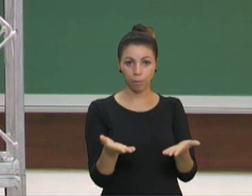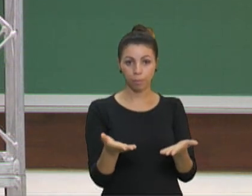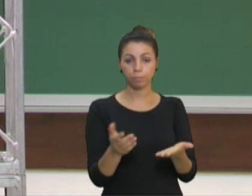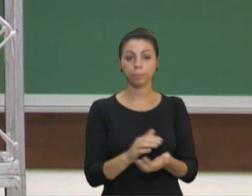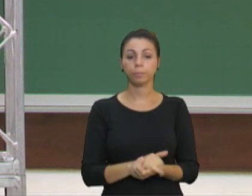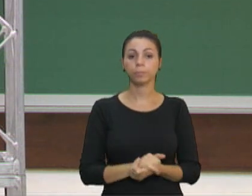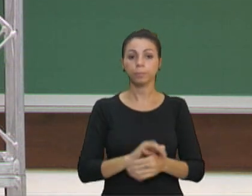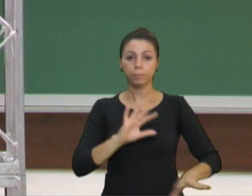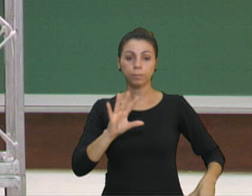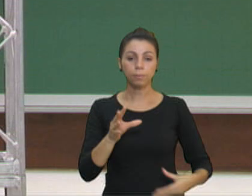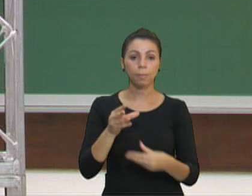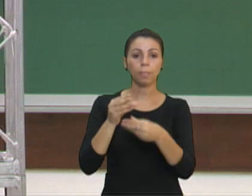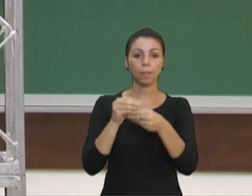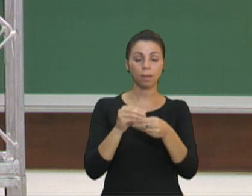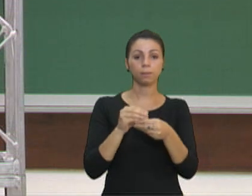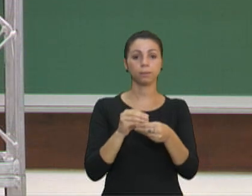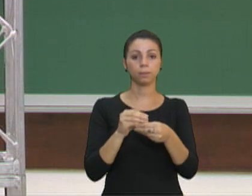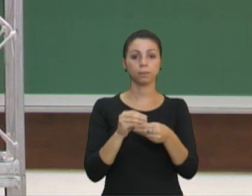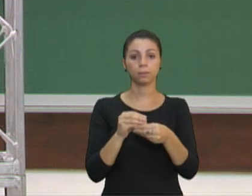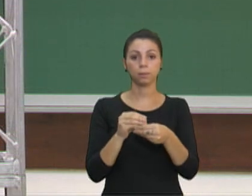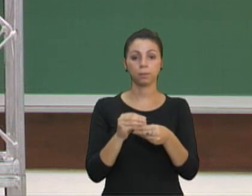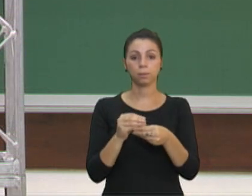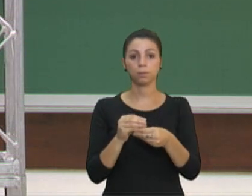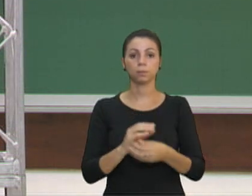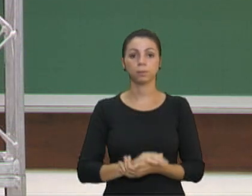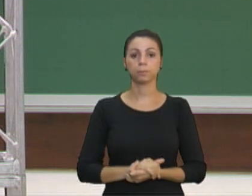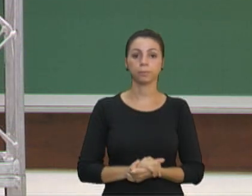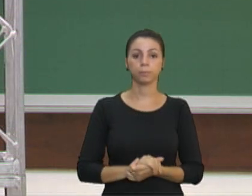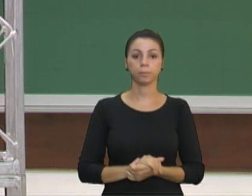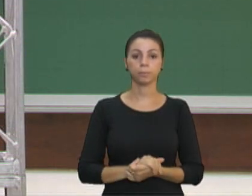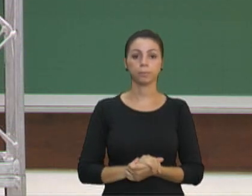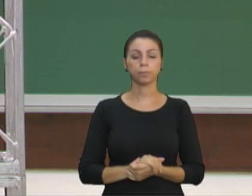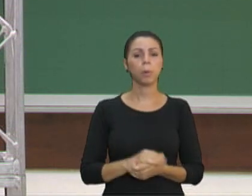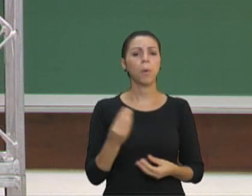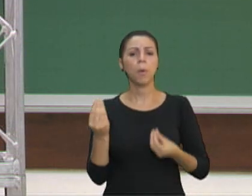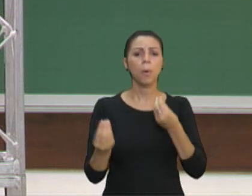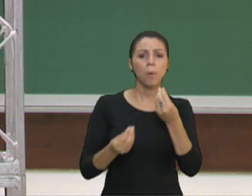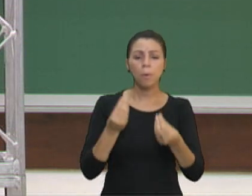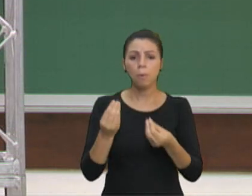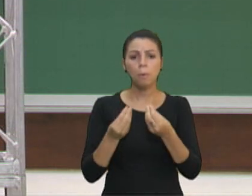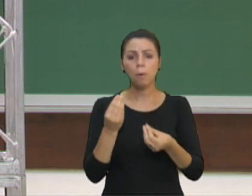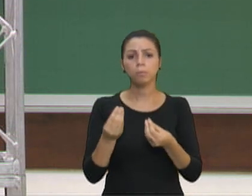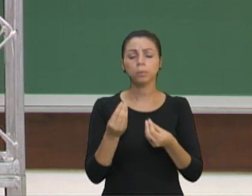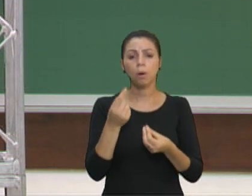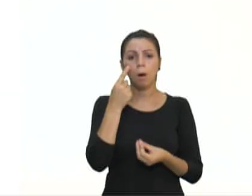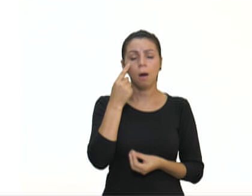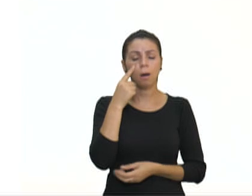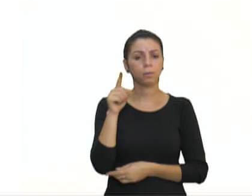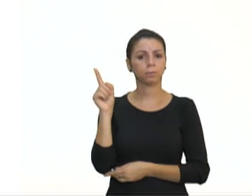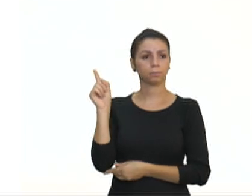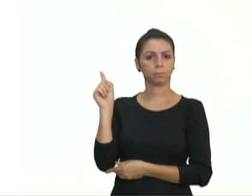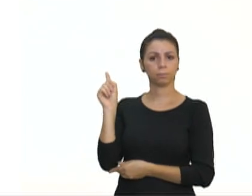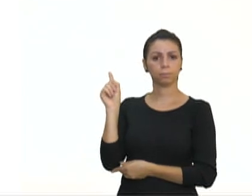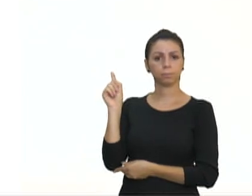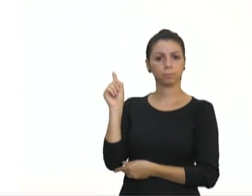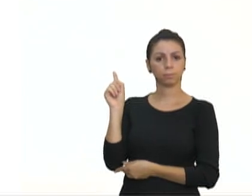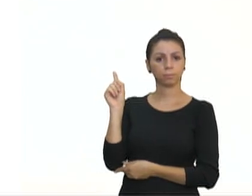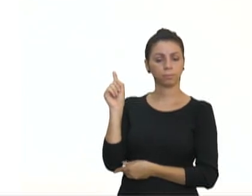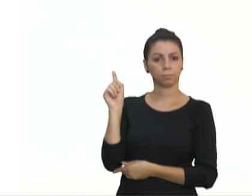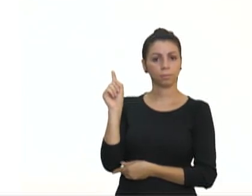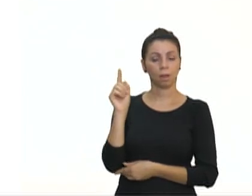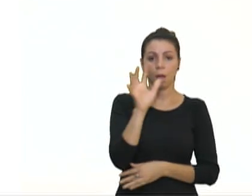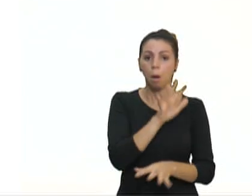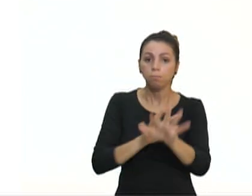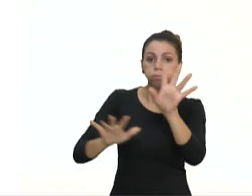recapitulando algumas informações aqui, né, de uma forma bem resumidinha. O que nós trabalhamos então neste momento? Sobre as